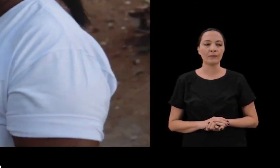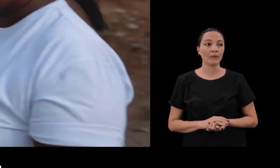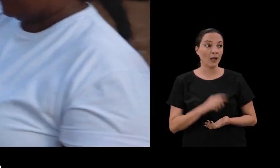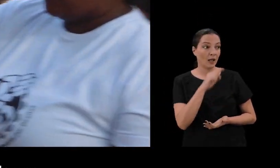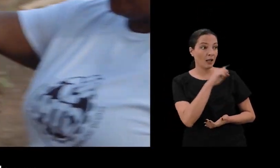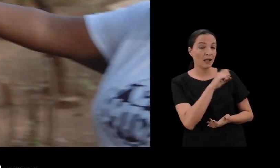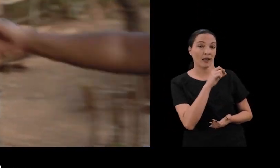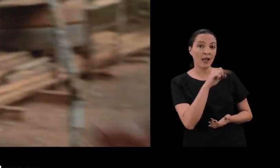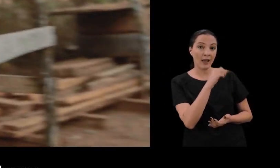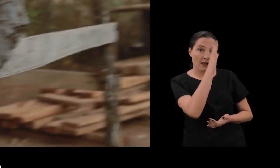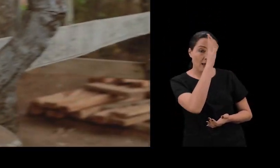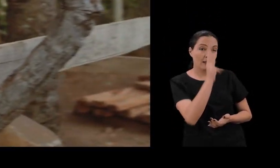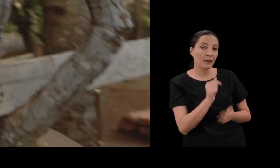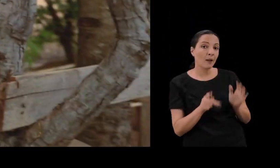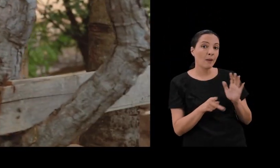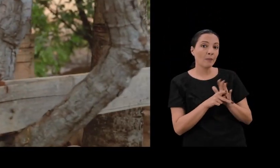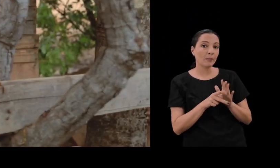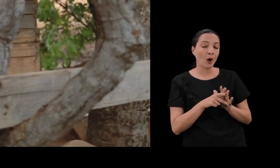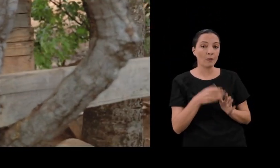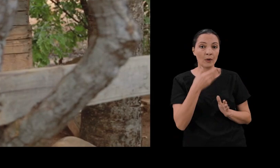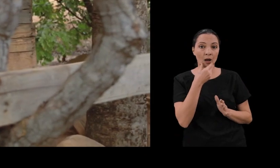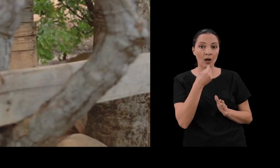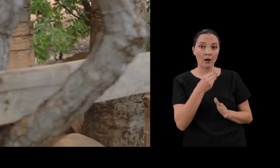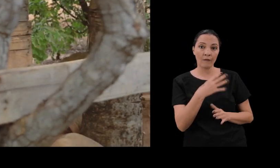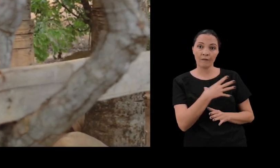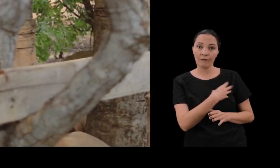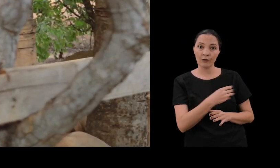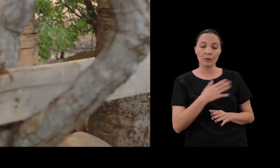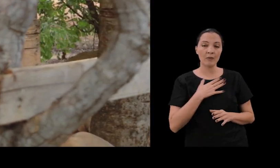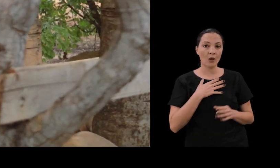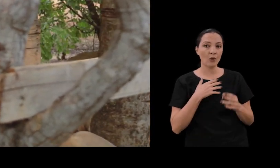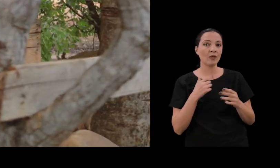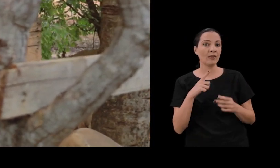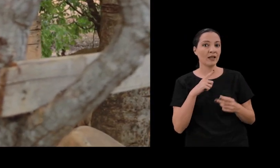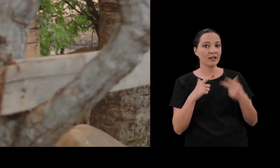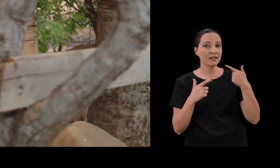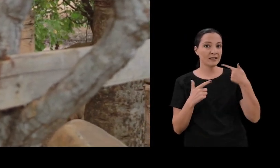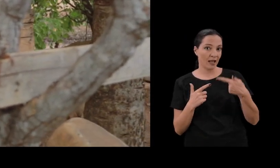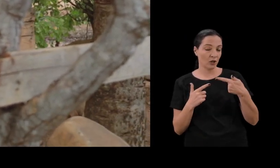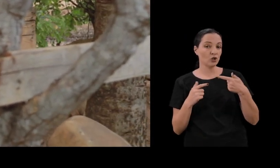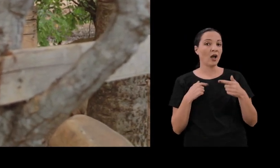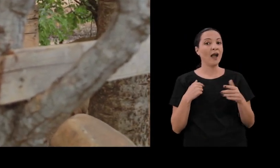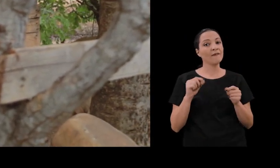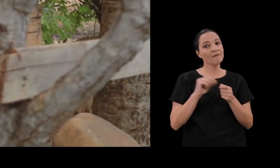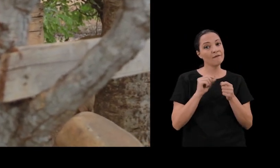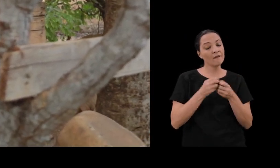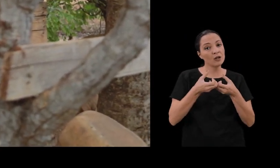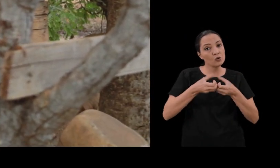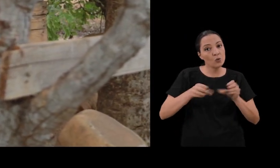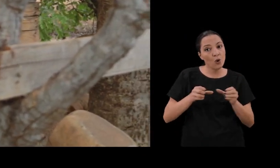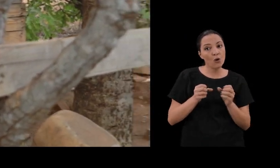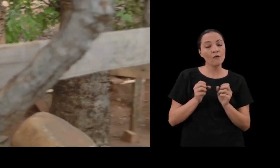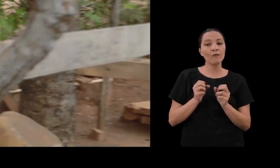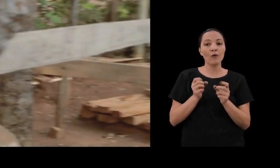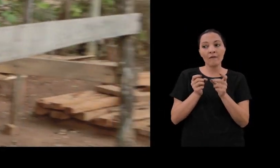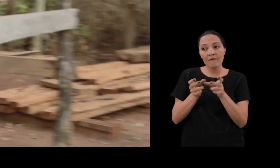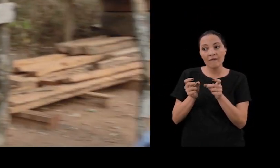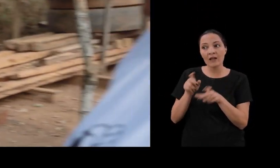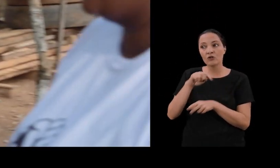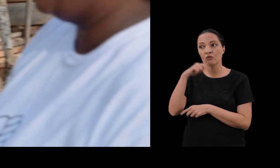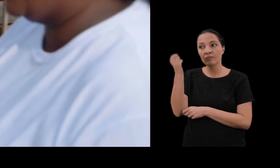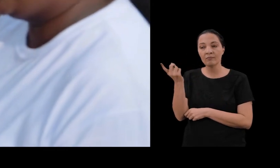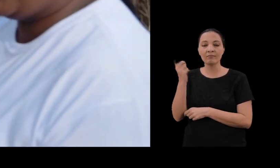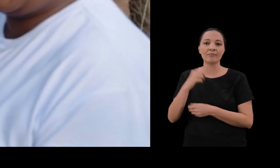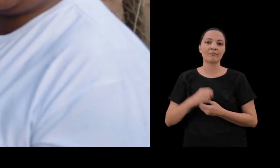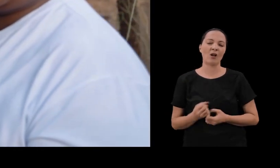Isso aqui é as codornas do meu menino, porque tem umas 7 codornas, aí ele cozinha os ovos e vende ali embaixo pro